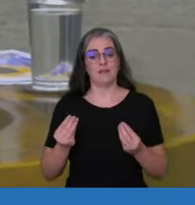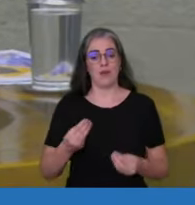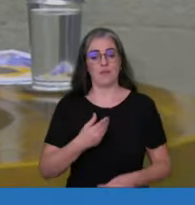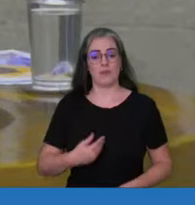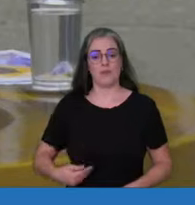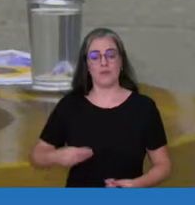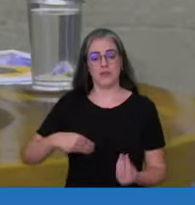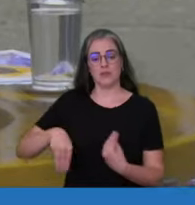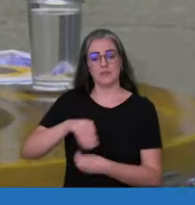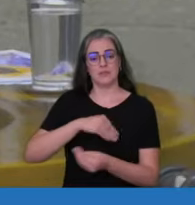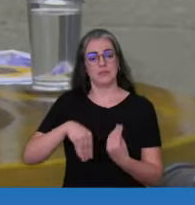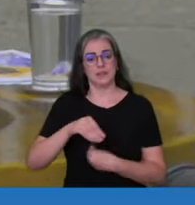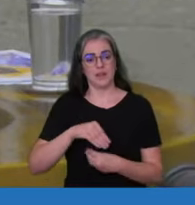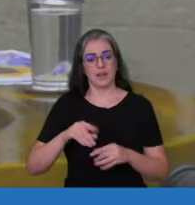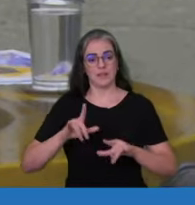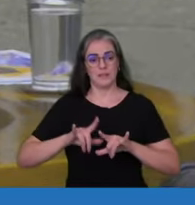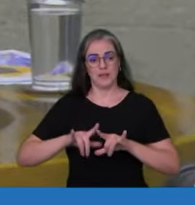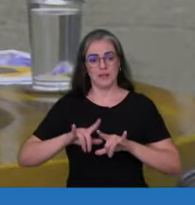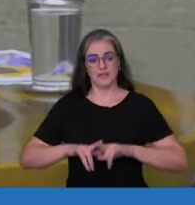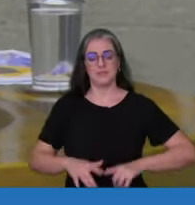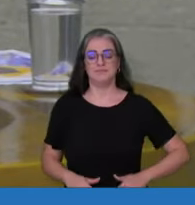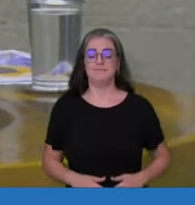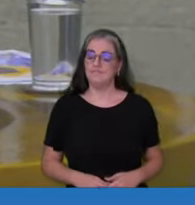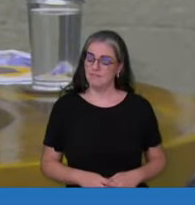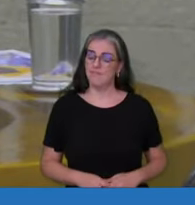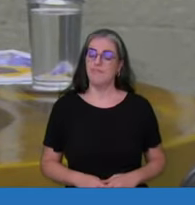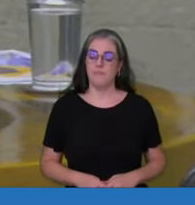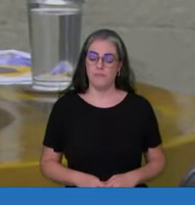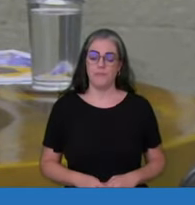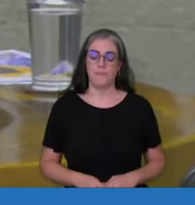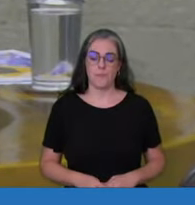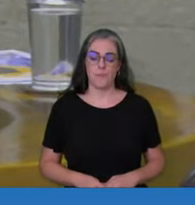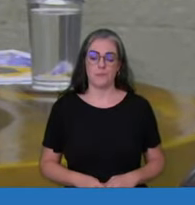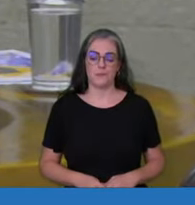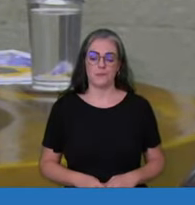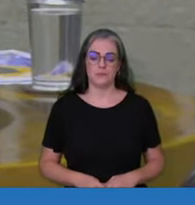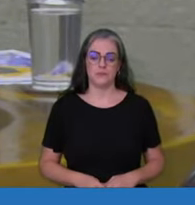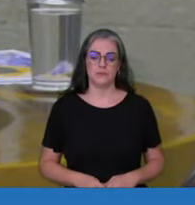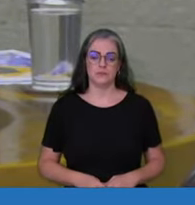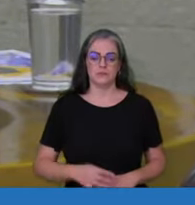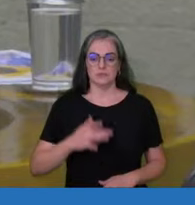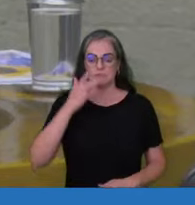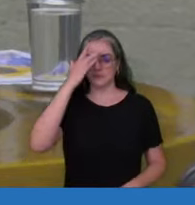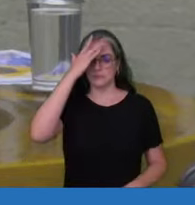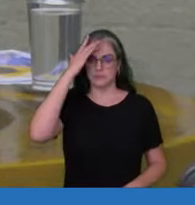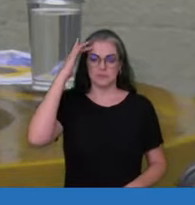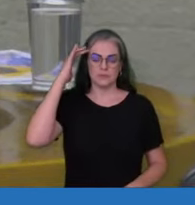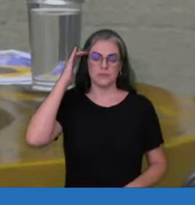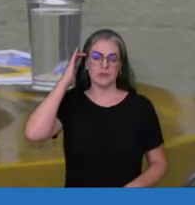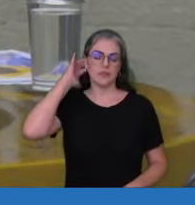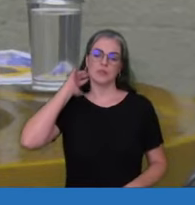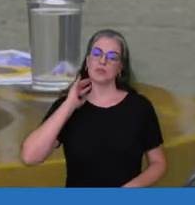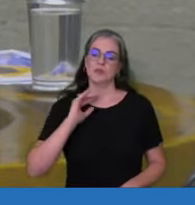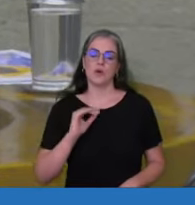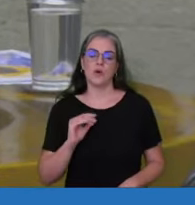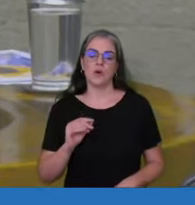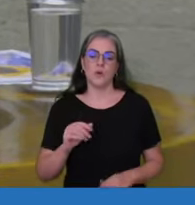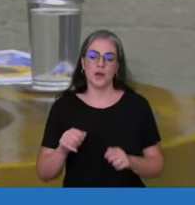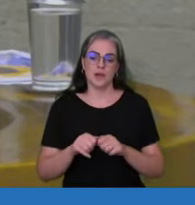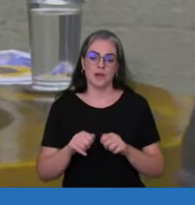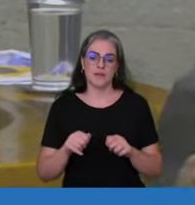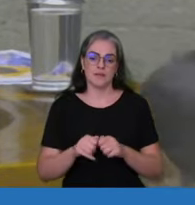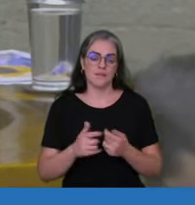milícia e que, apesar de revelar que os mentores intelectuais desse crime político e brutal ainda nos